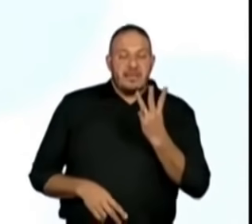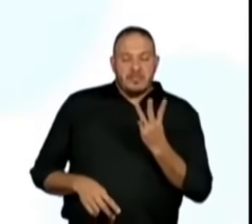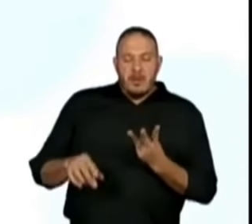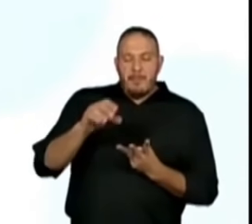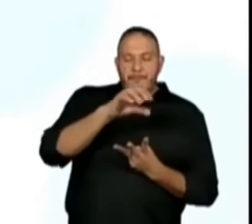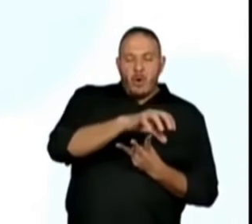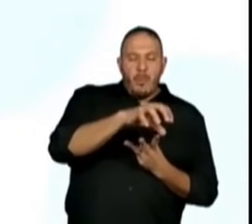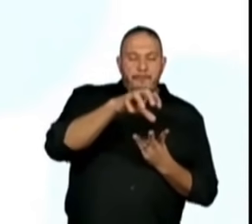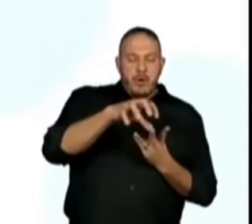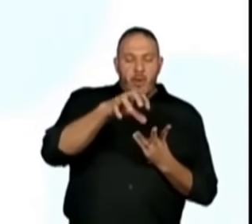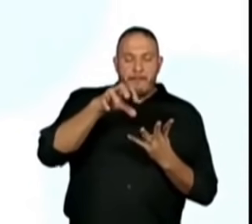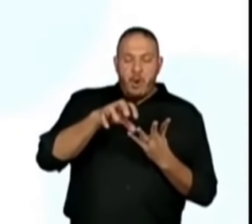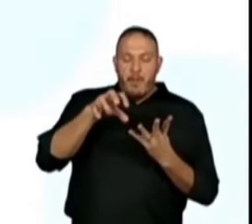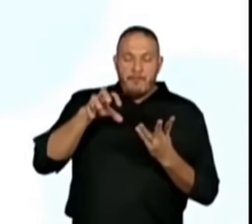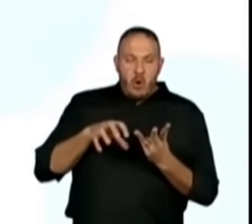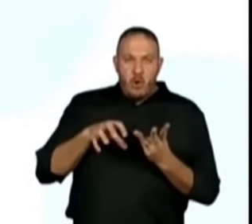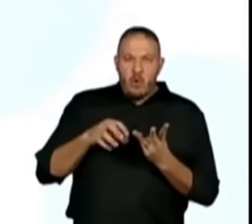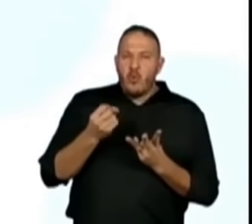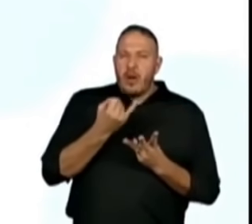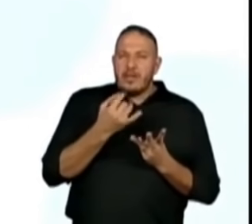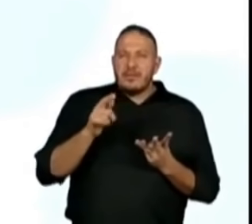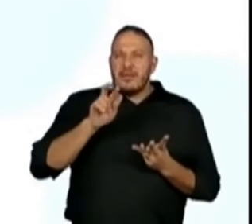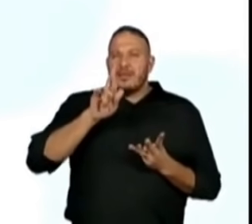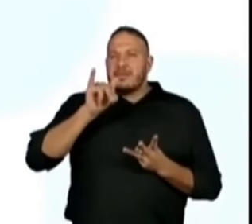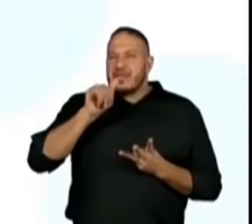3/4 partes? Quantas gramas? Então,